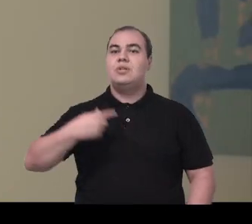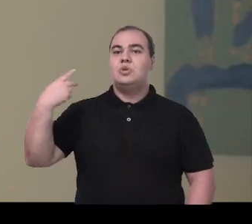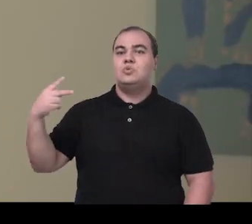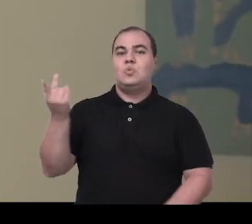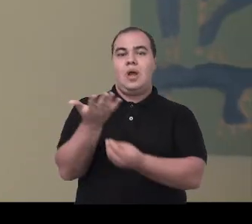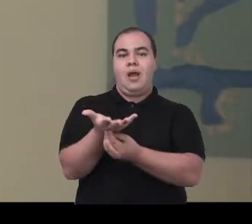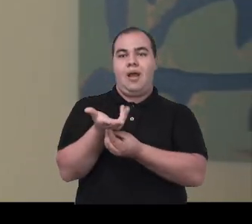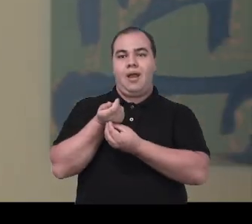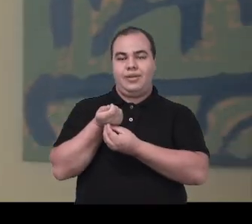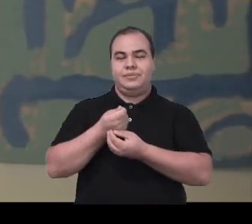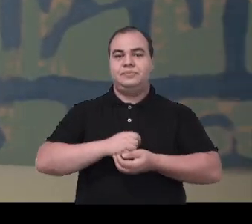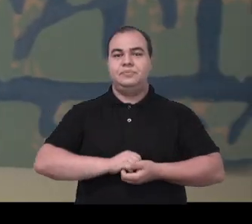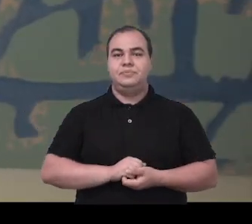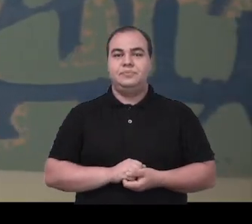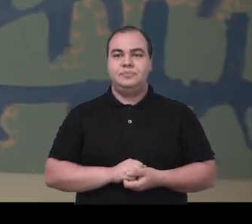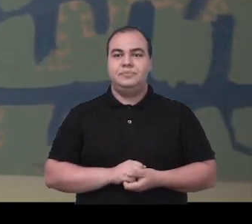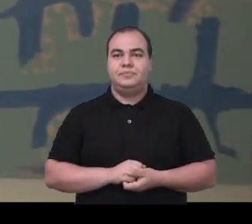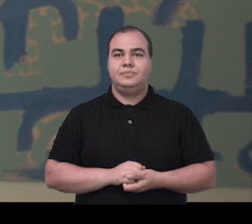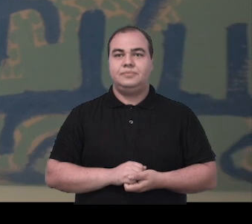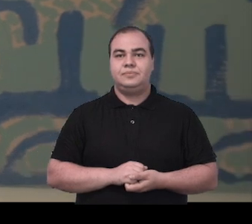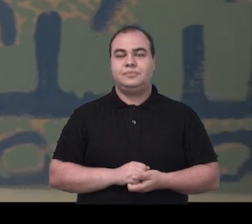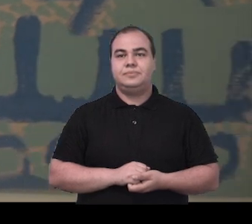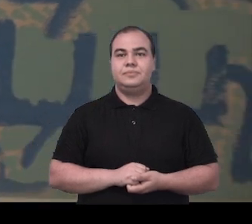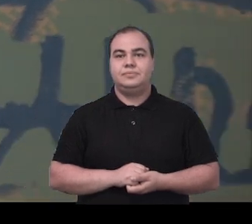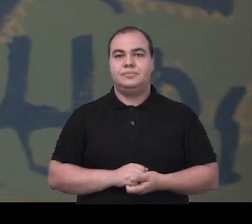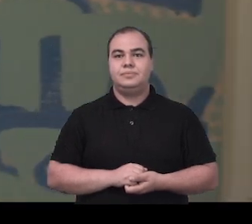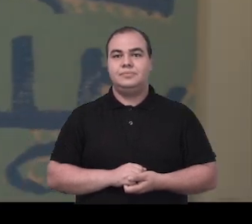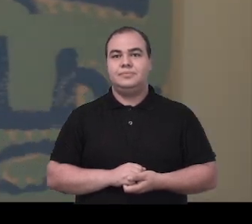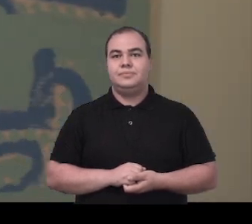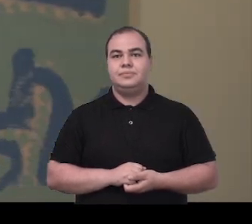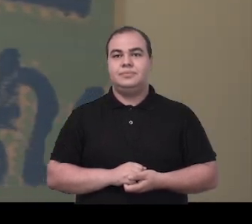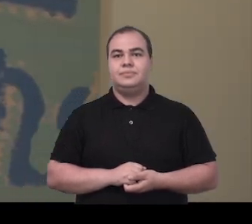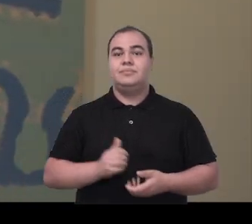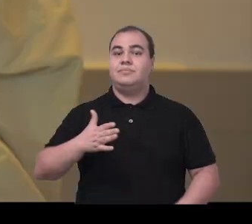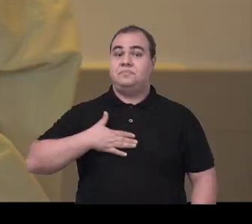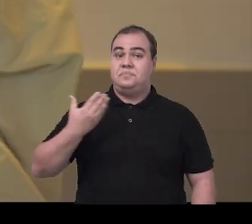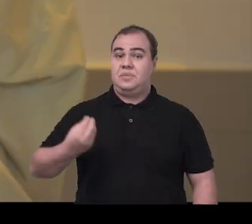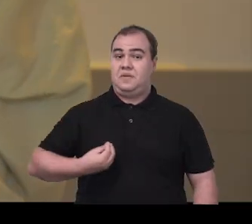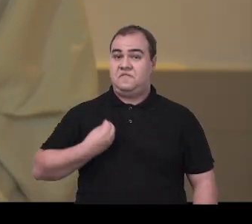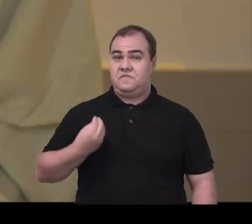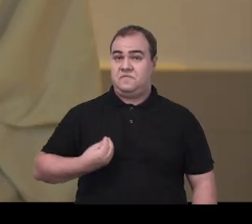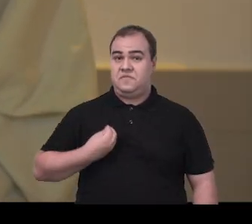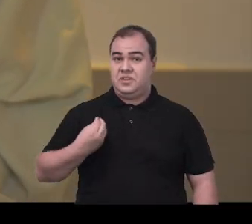para a humanidade a sua arte. Os quadros de João estão pendurados em uma parede.